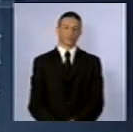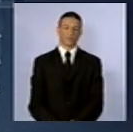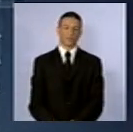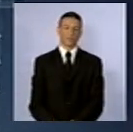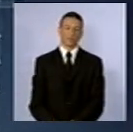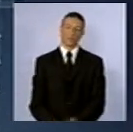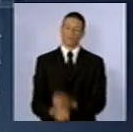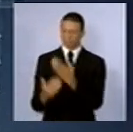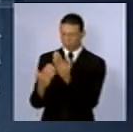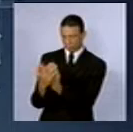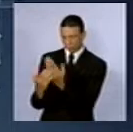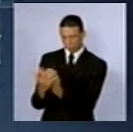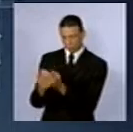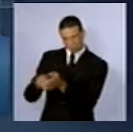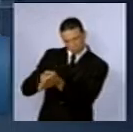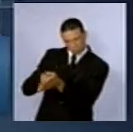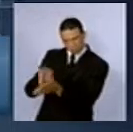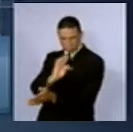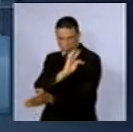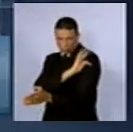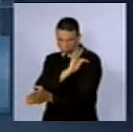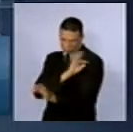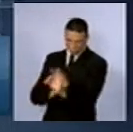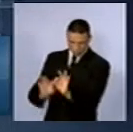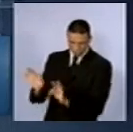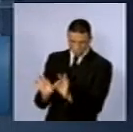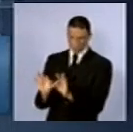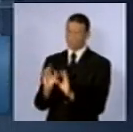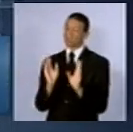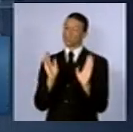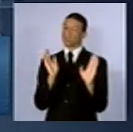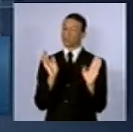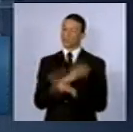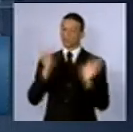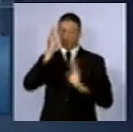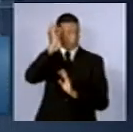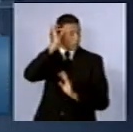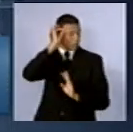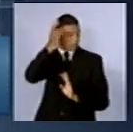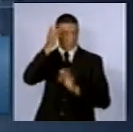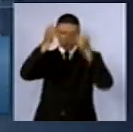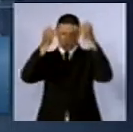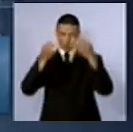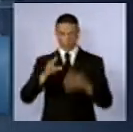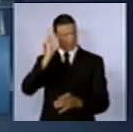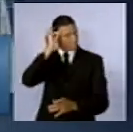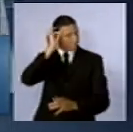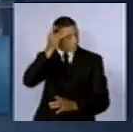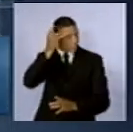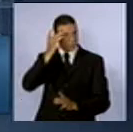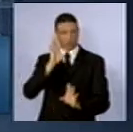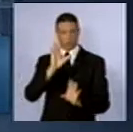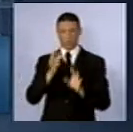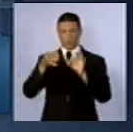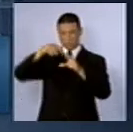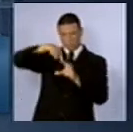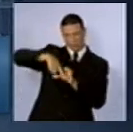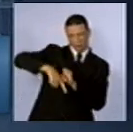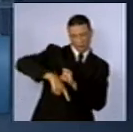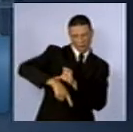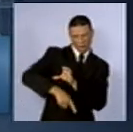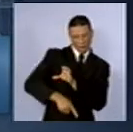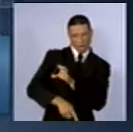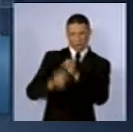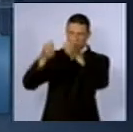eu vou entrar aqui em alguns detalhes técnicos de uma forma muito rápida eu vou passar por isso muito rapidamente né não vou poder me deter em